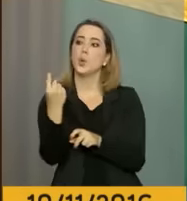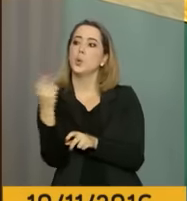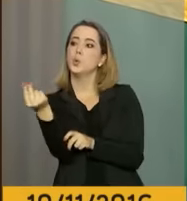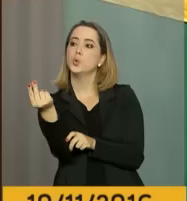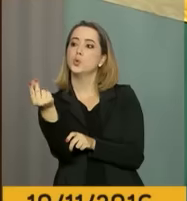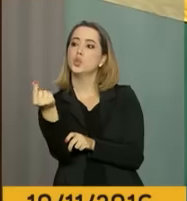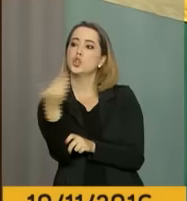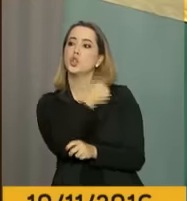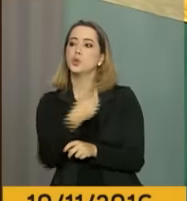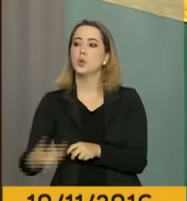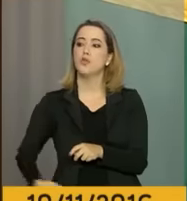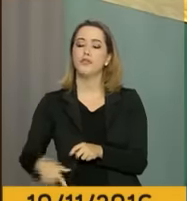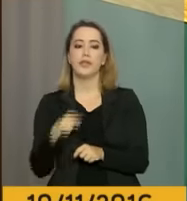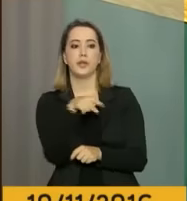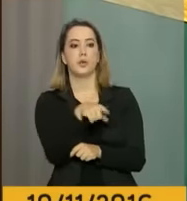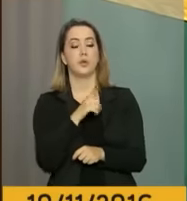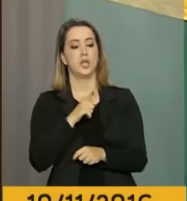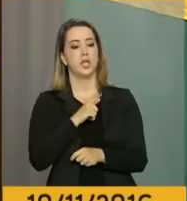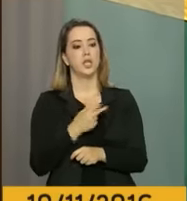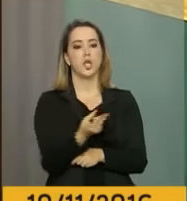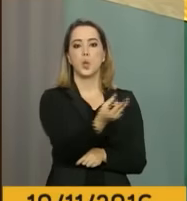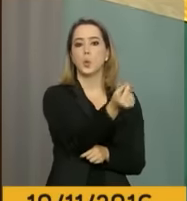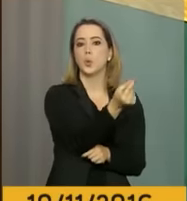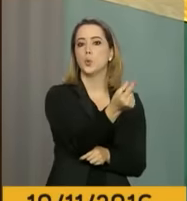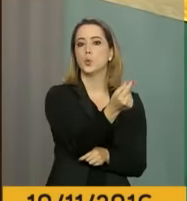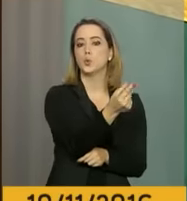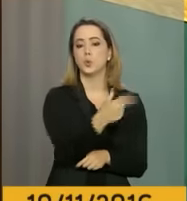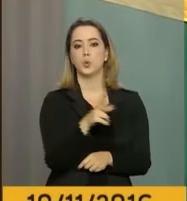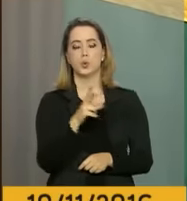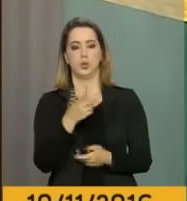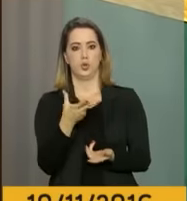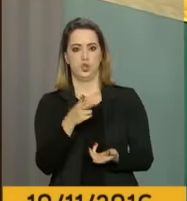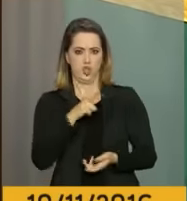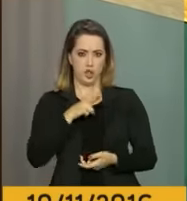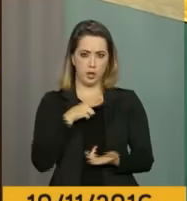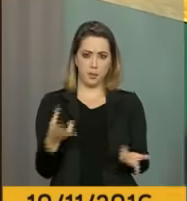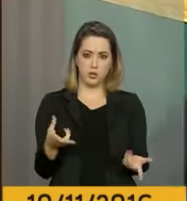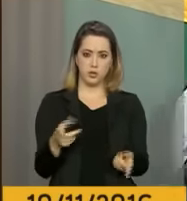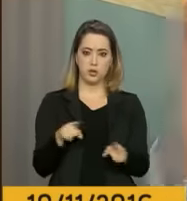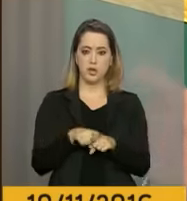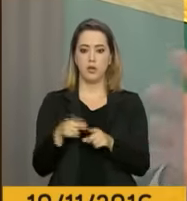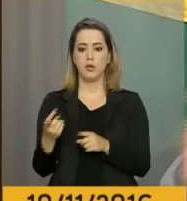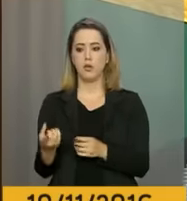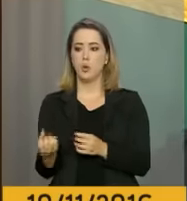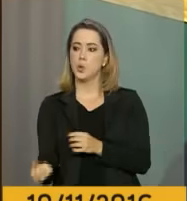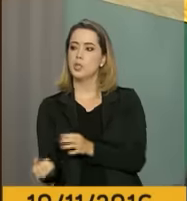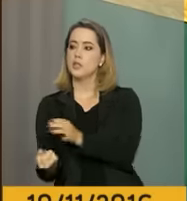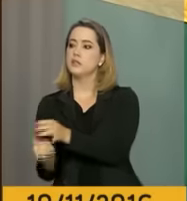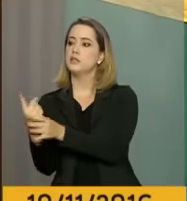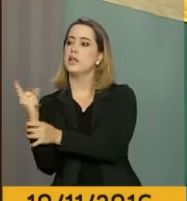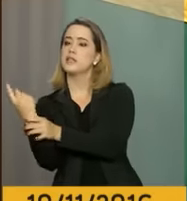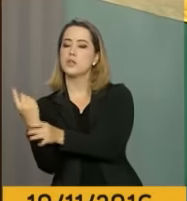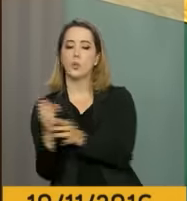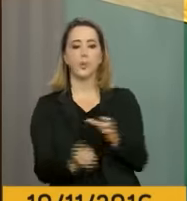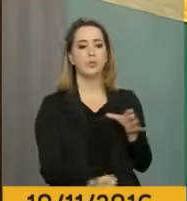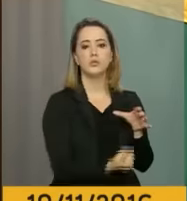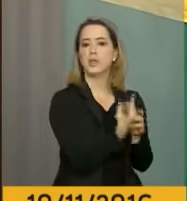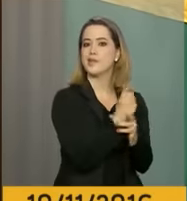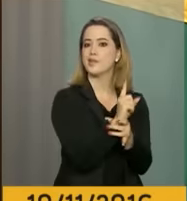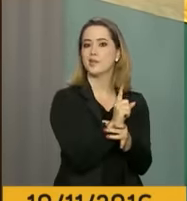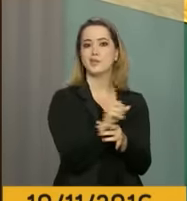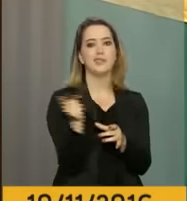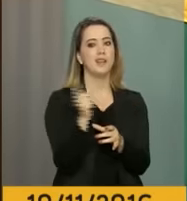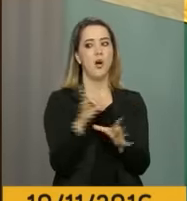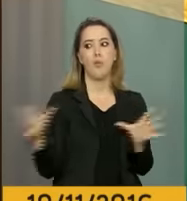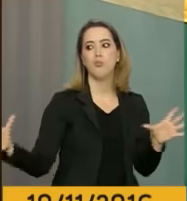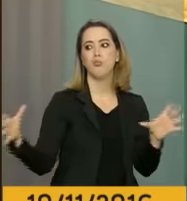um cofre, que é isso daqui, é dinheiro público. É dinheiro que produzido aqui, nasceu aqui nesse terreno. E outro é dinheiro privado. E ela diz, não, o dinheiro é